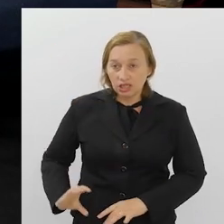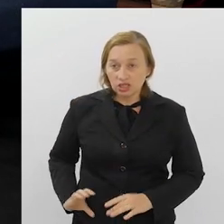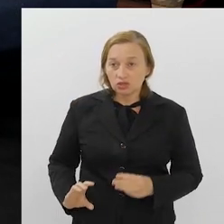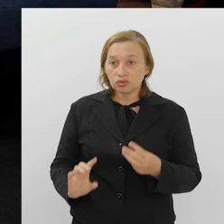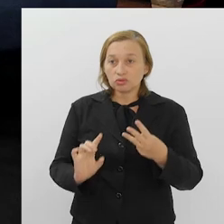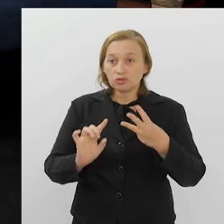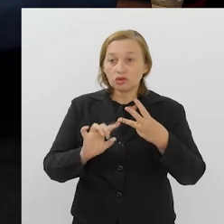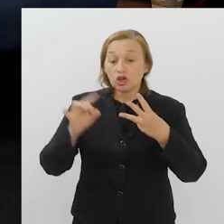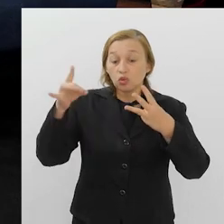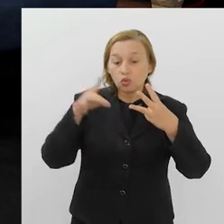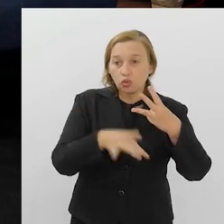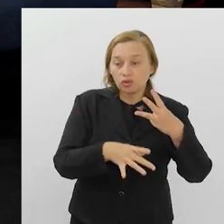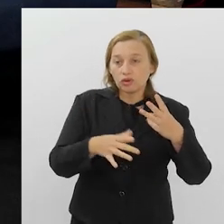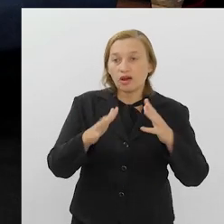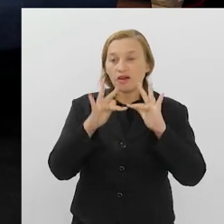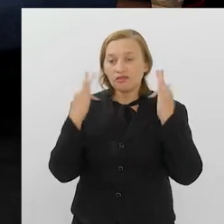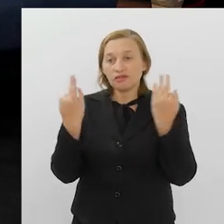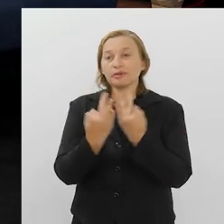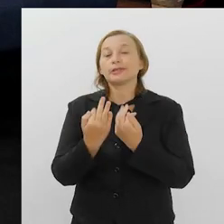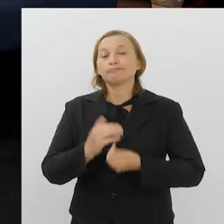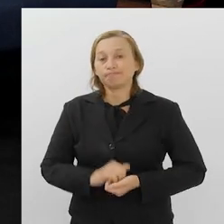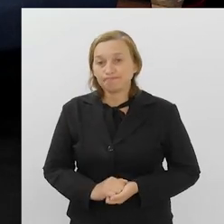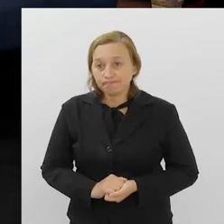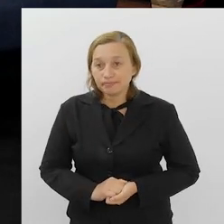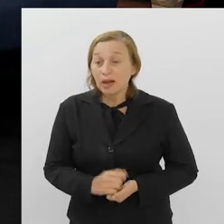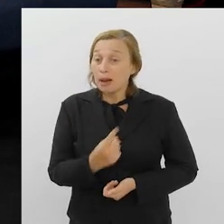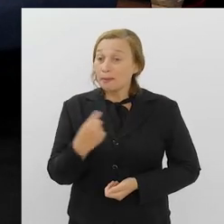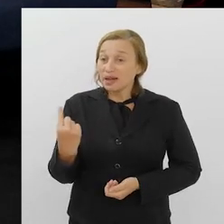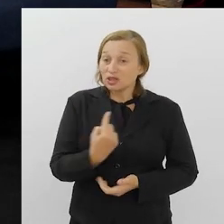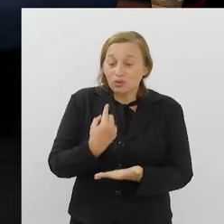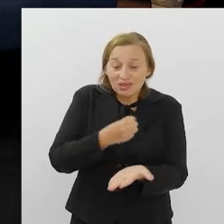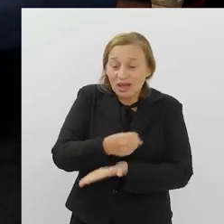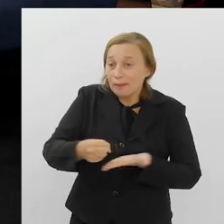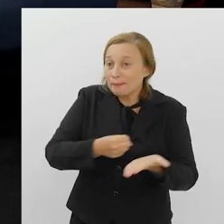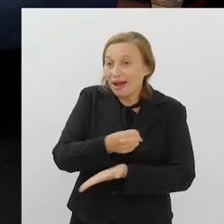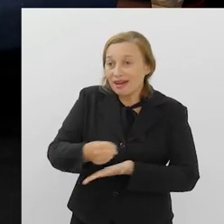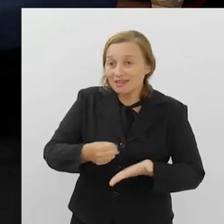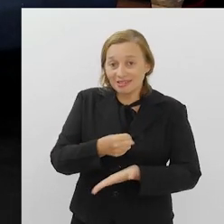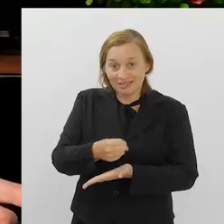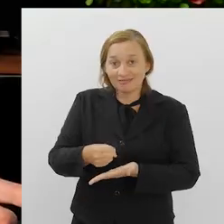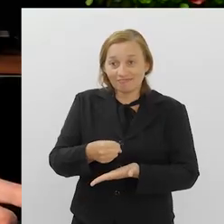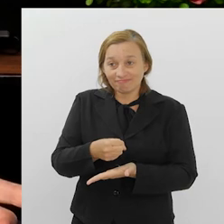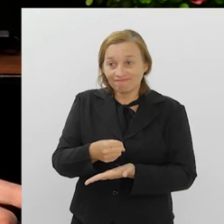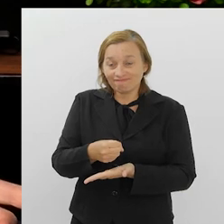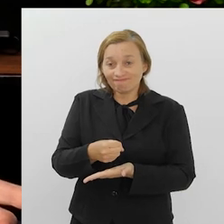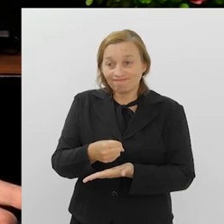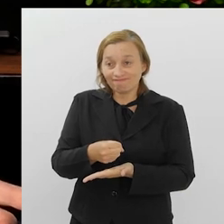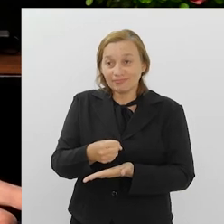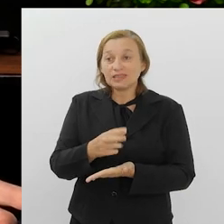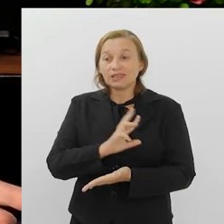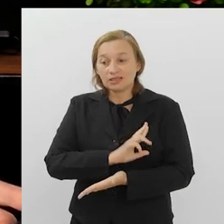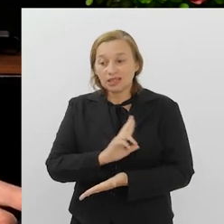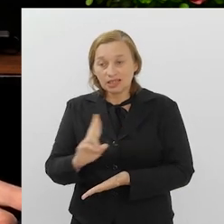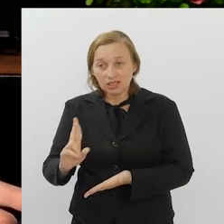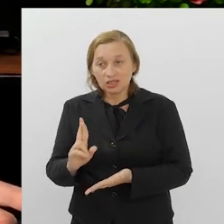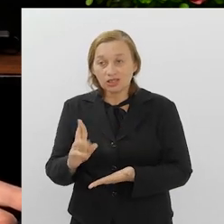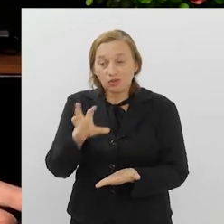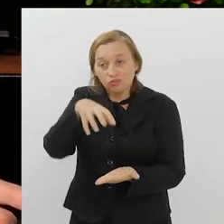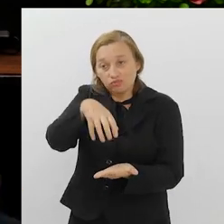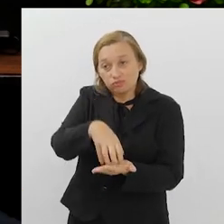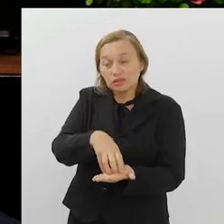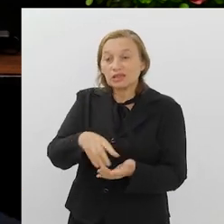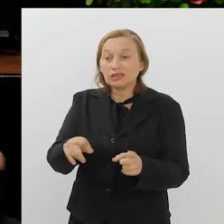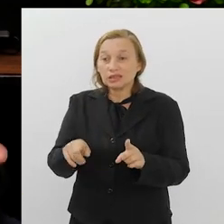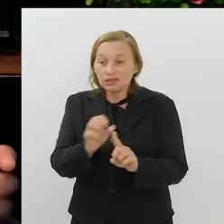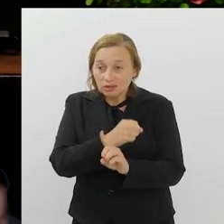e a família É isso aí a família para nós é a base o centro da nossa religião também